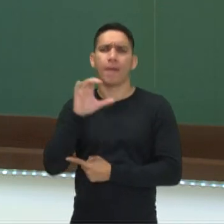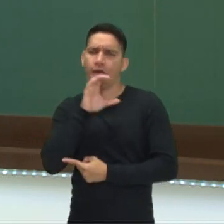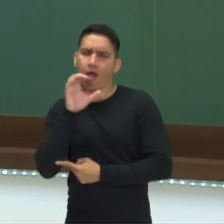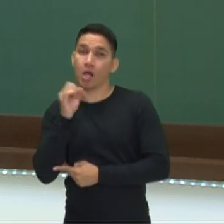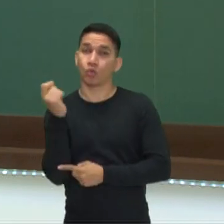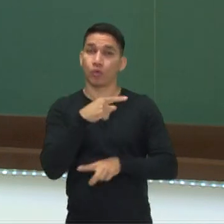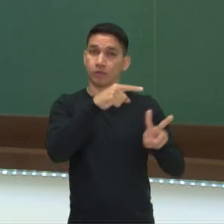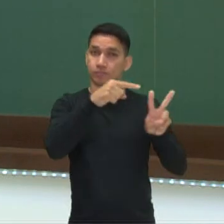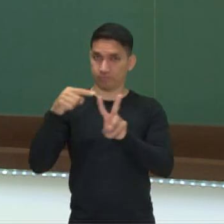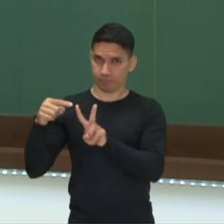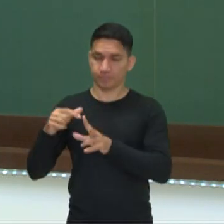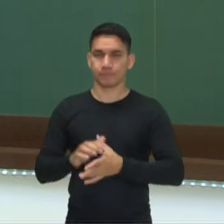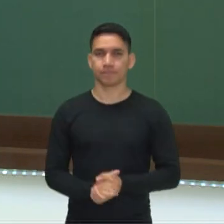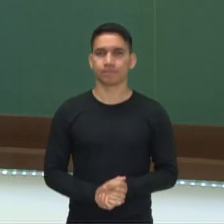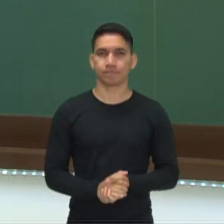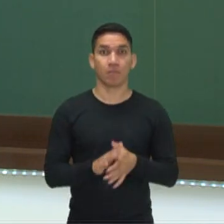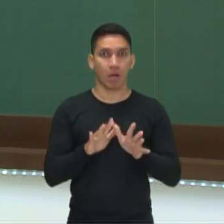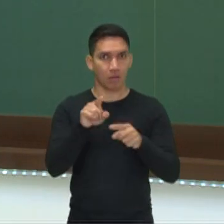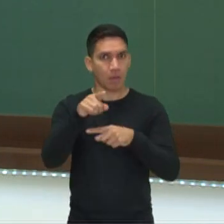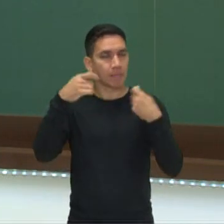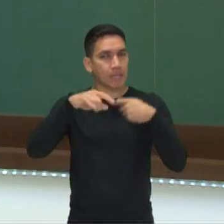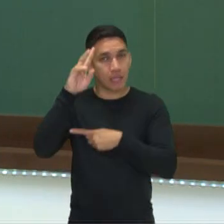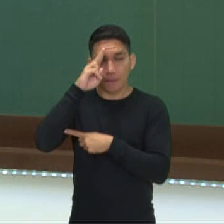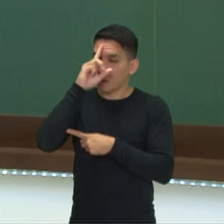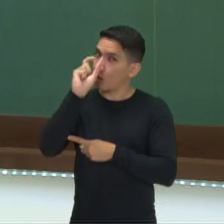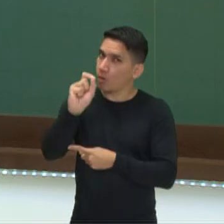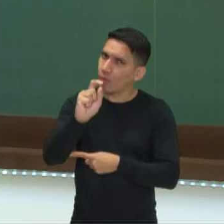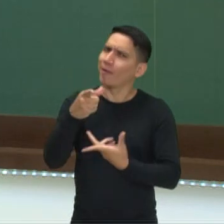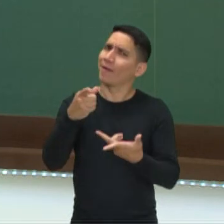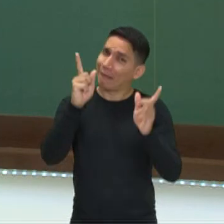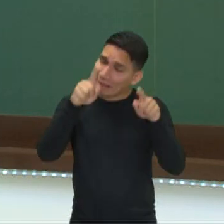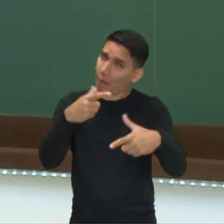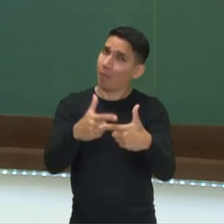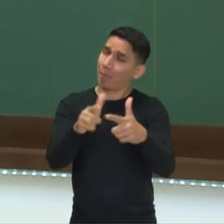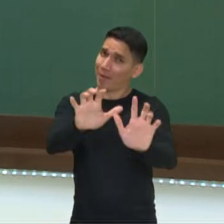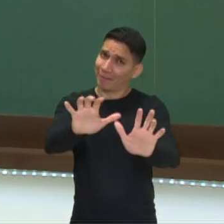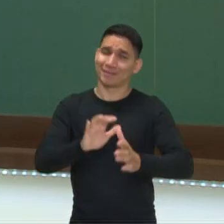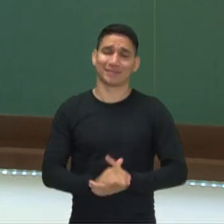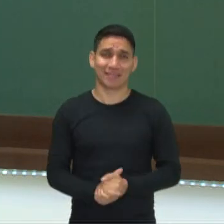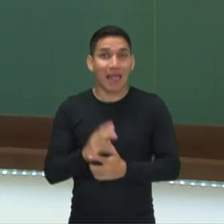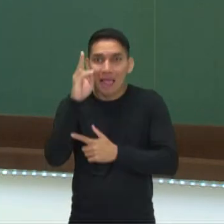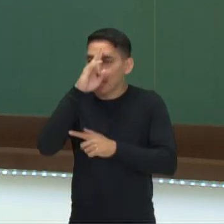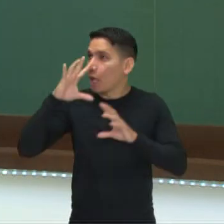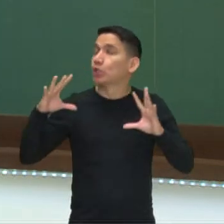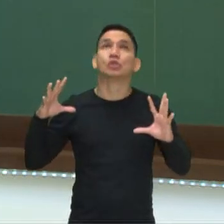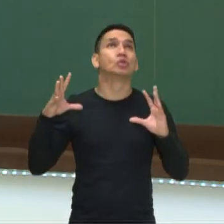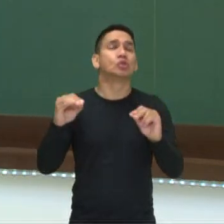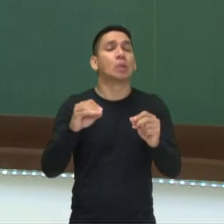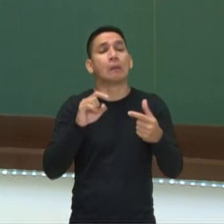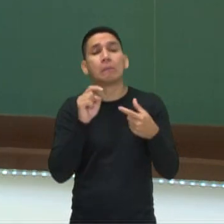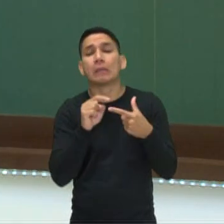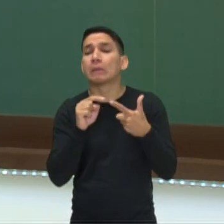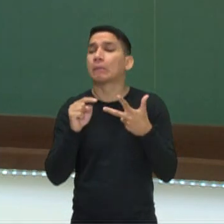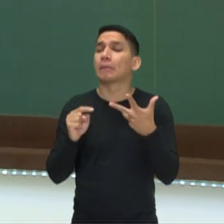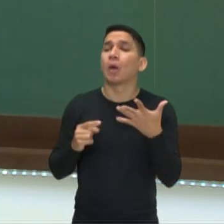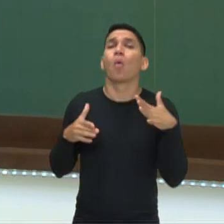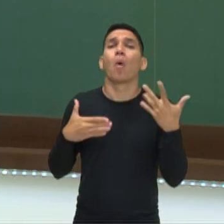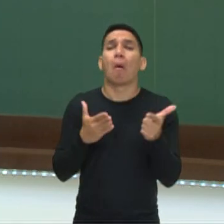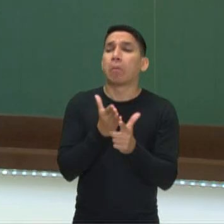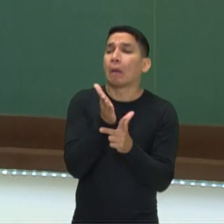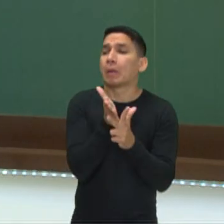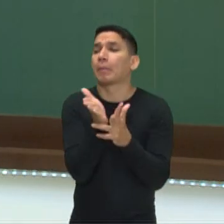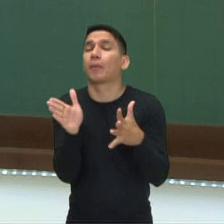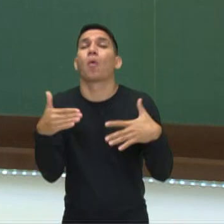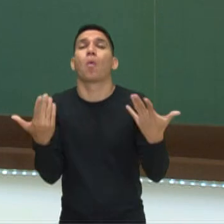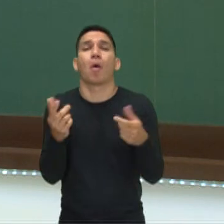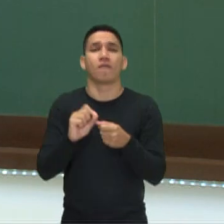do que Bhaskara. Mas você tem que lembrar, e esse é o problema, a gente lembrar de todas as opções na hora que tem um exercício para